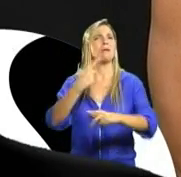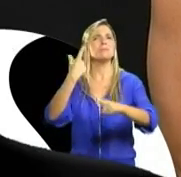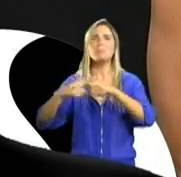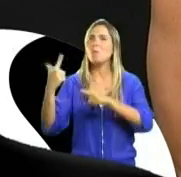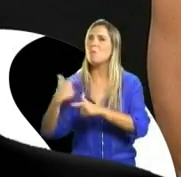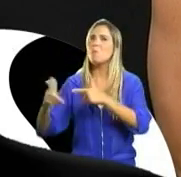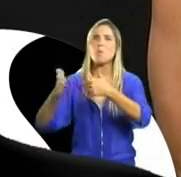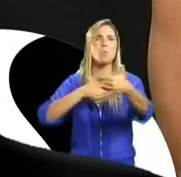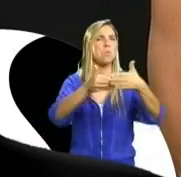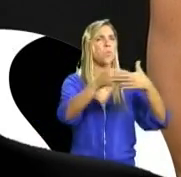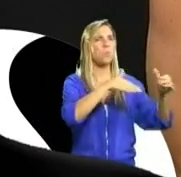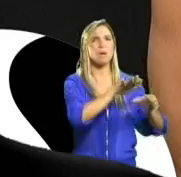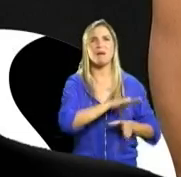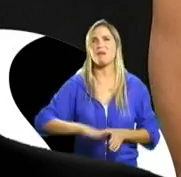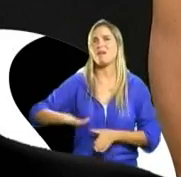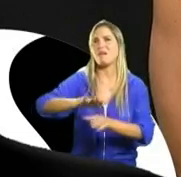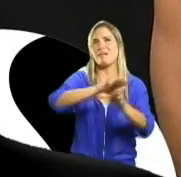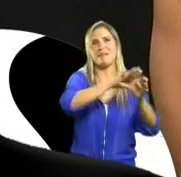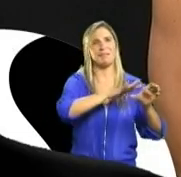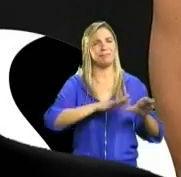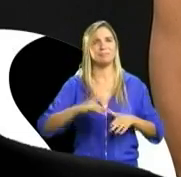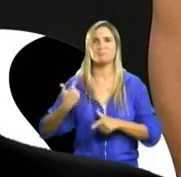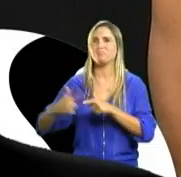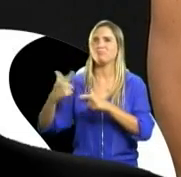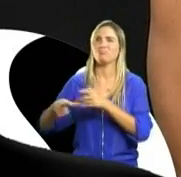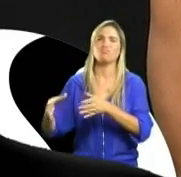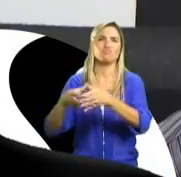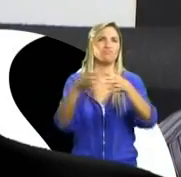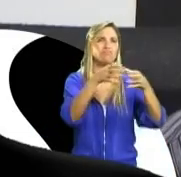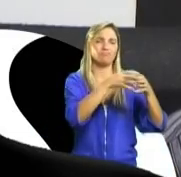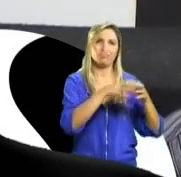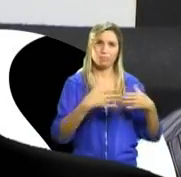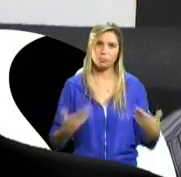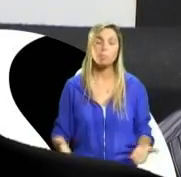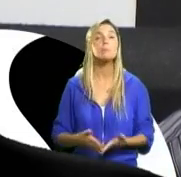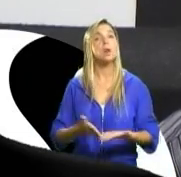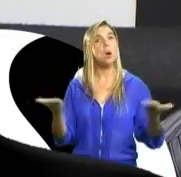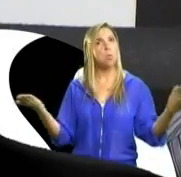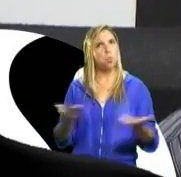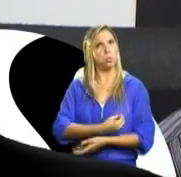de discussão e de reflexão. Injustiça social. Hoje